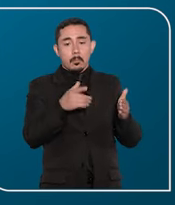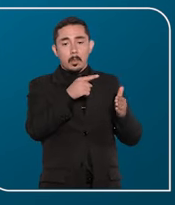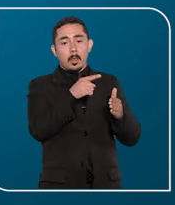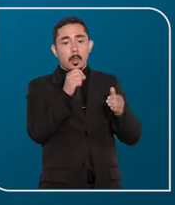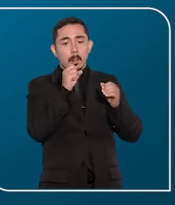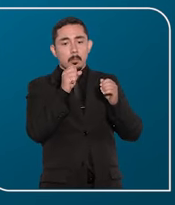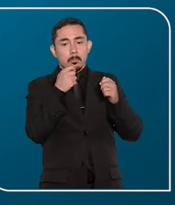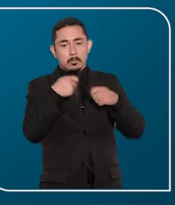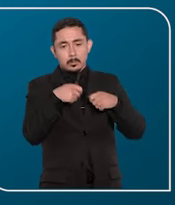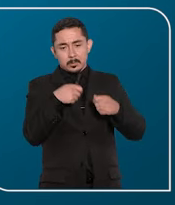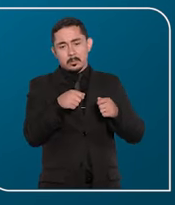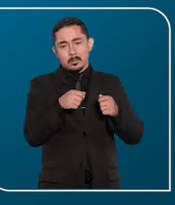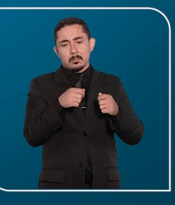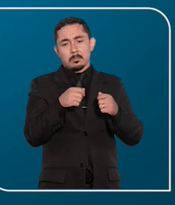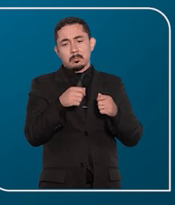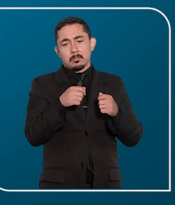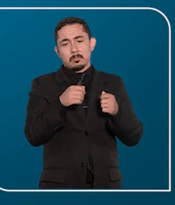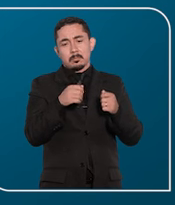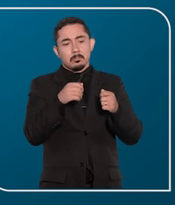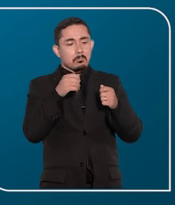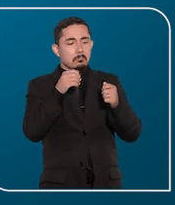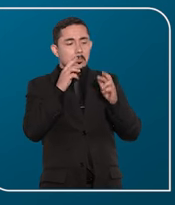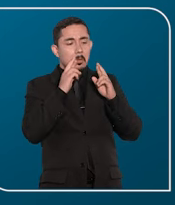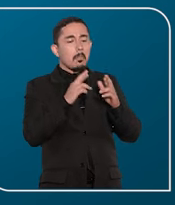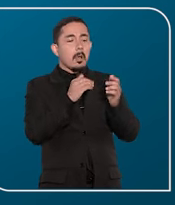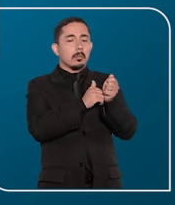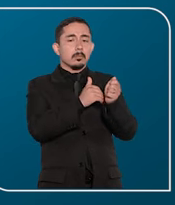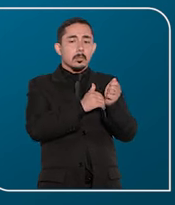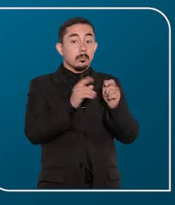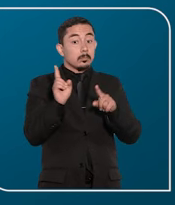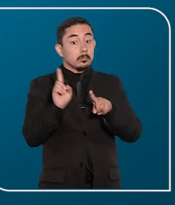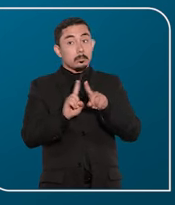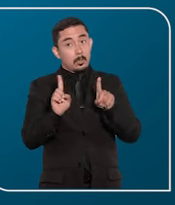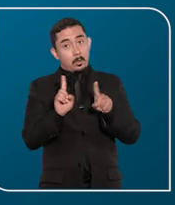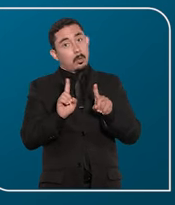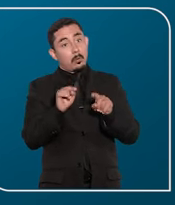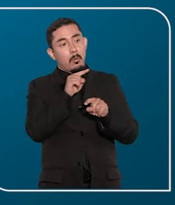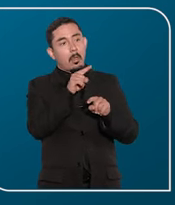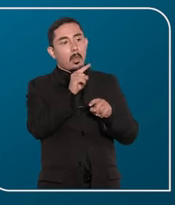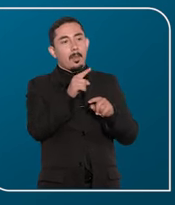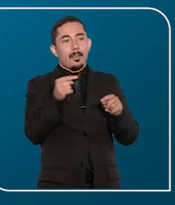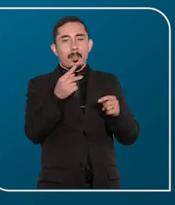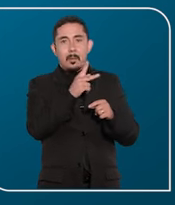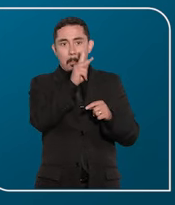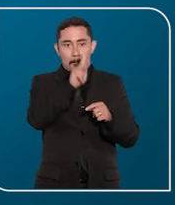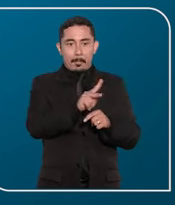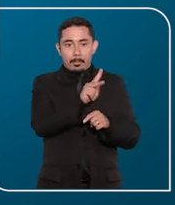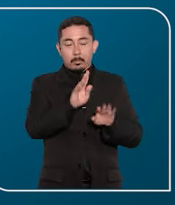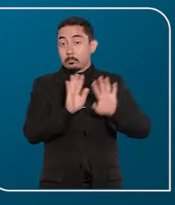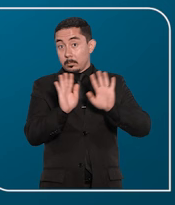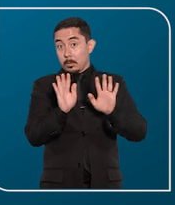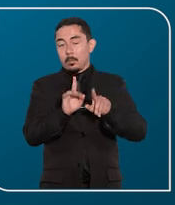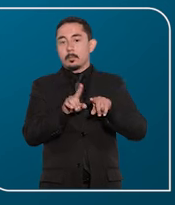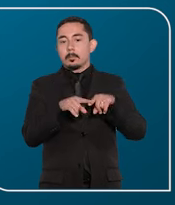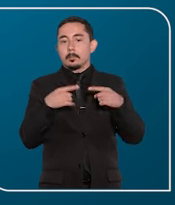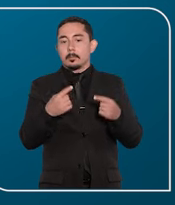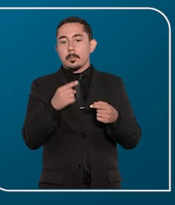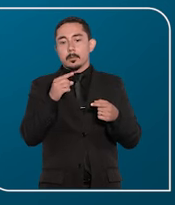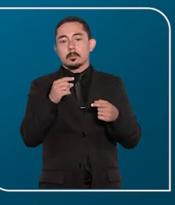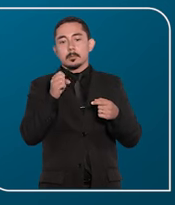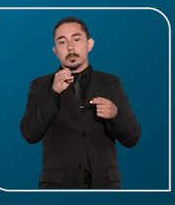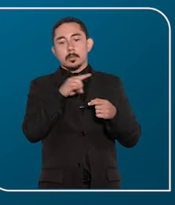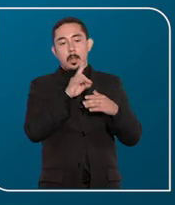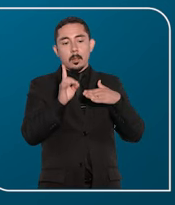obrigado a respeitar o sigilo. O advogado não é padre, ele não está ali recebendo confissão. Agora, para os seus clientes, esse sim, ele